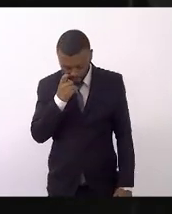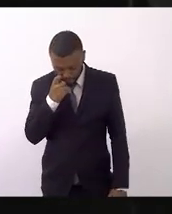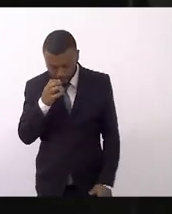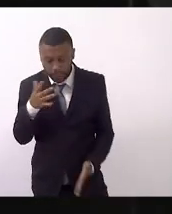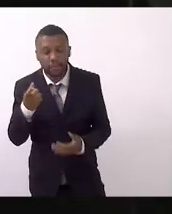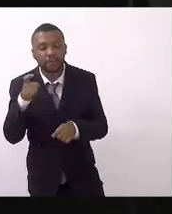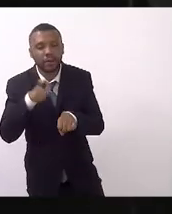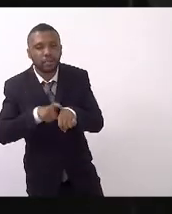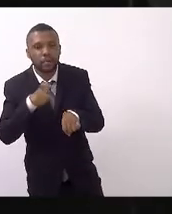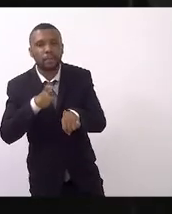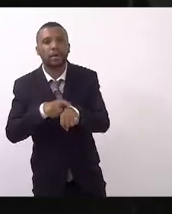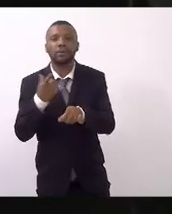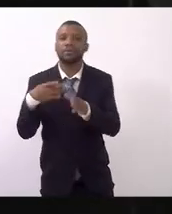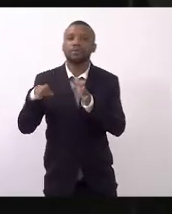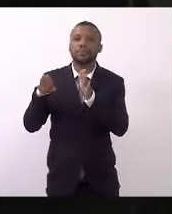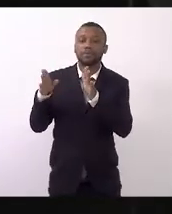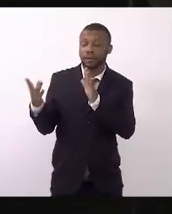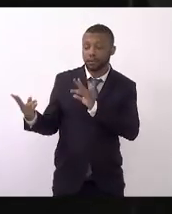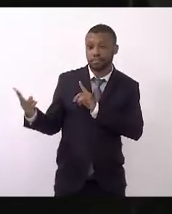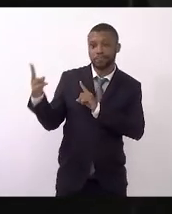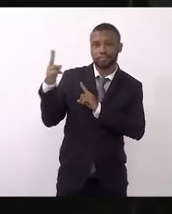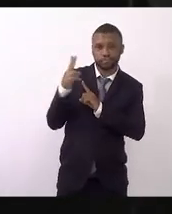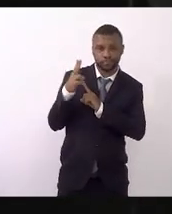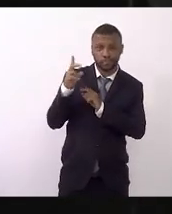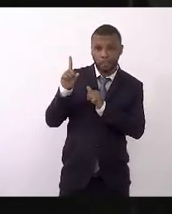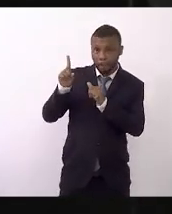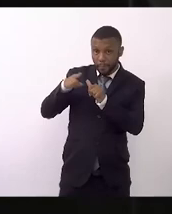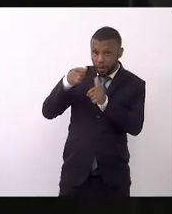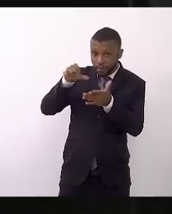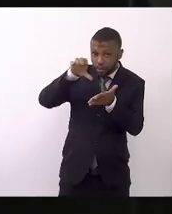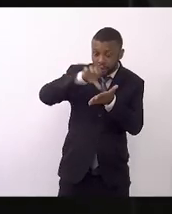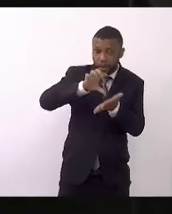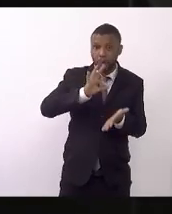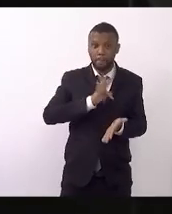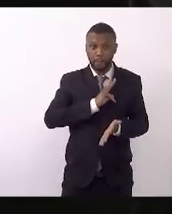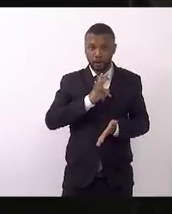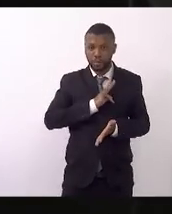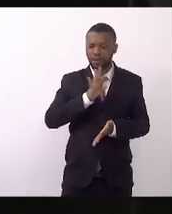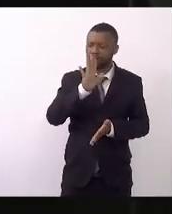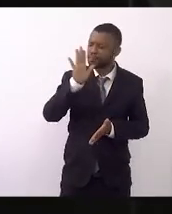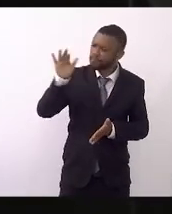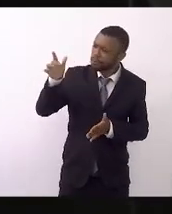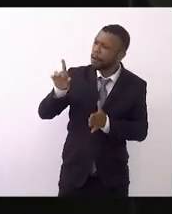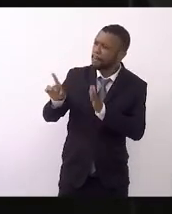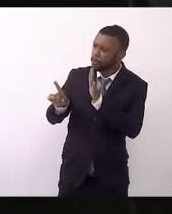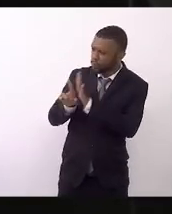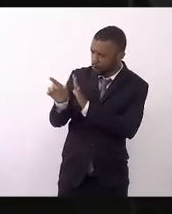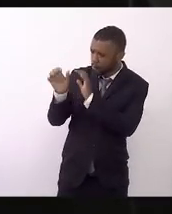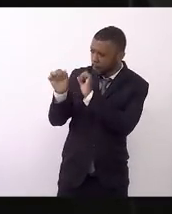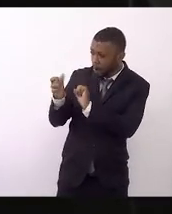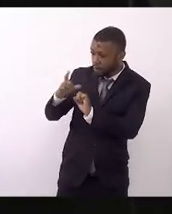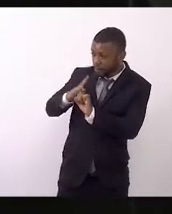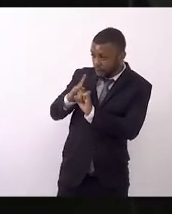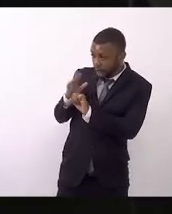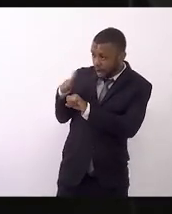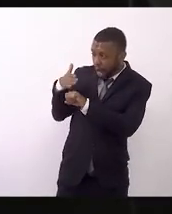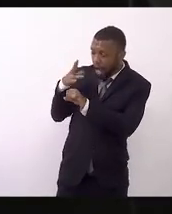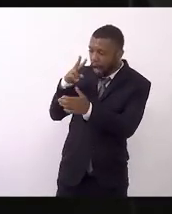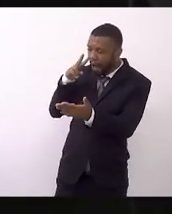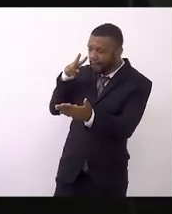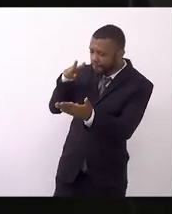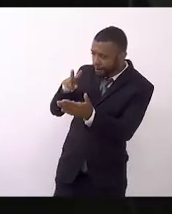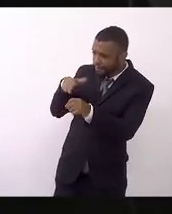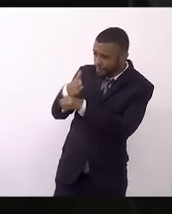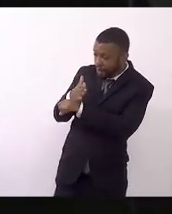que encontrei, chegaram até primeiro na sede policial, eu perguntei, eu posso ter acesso